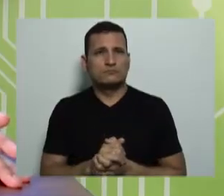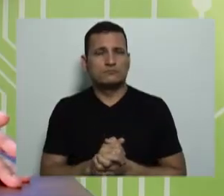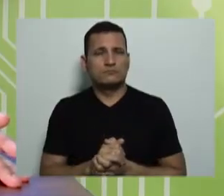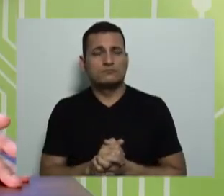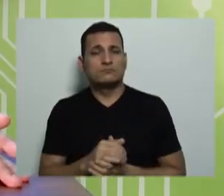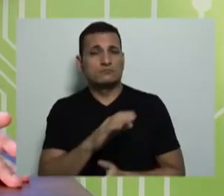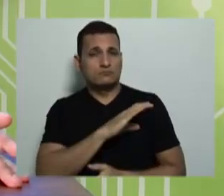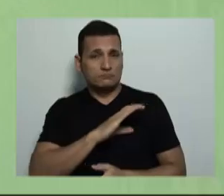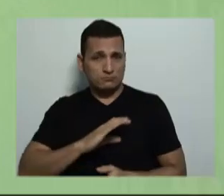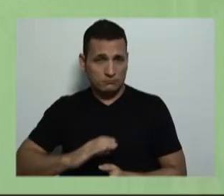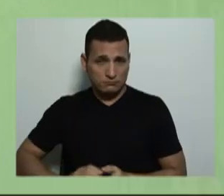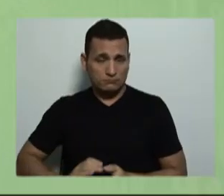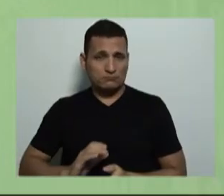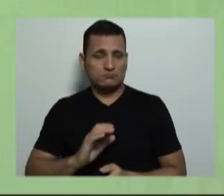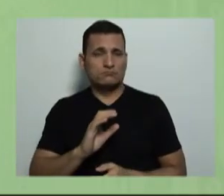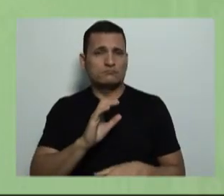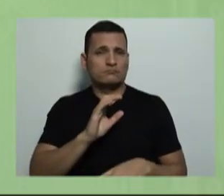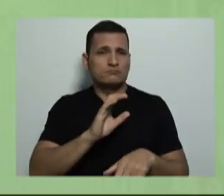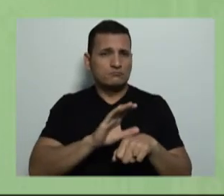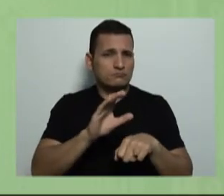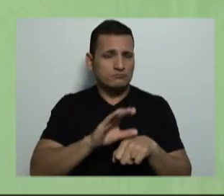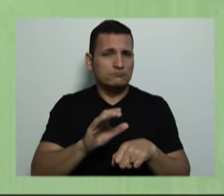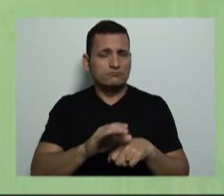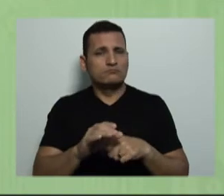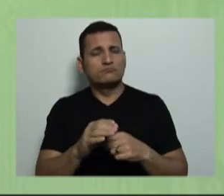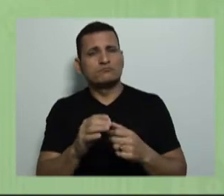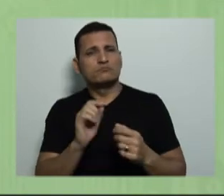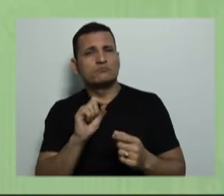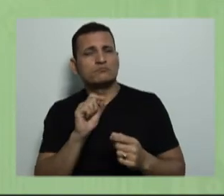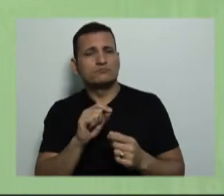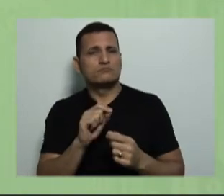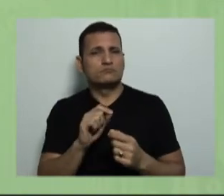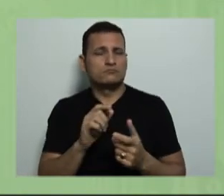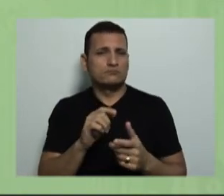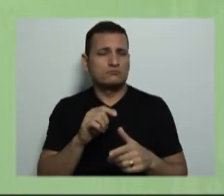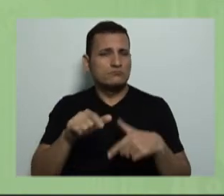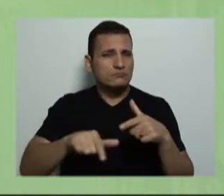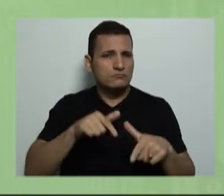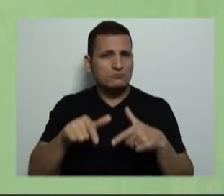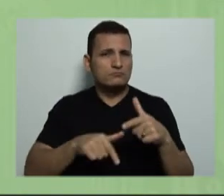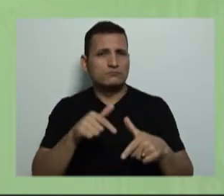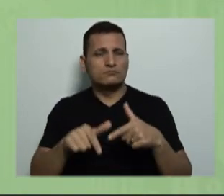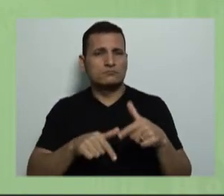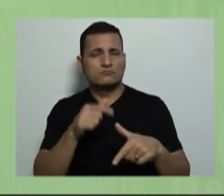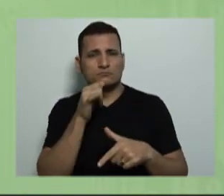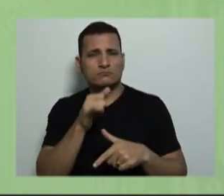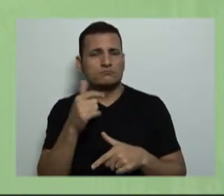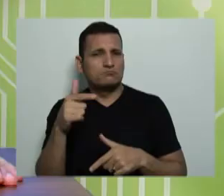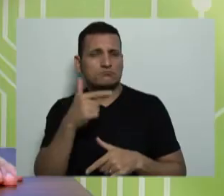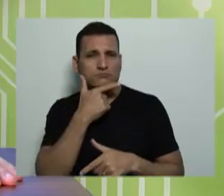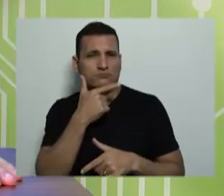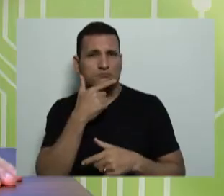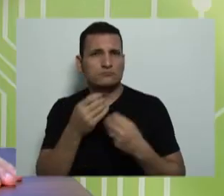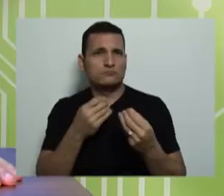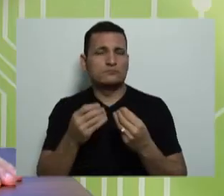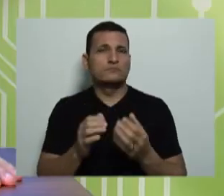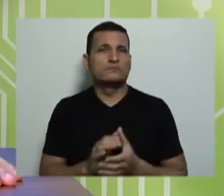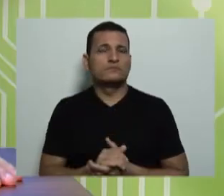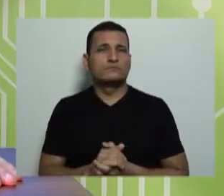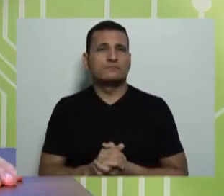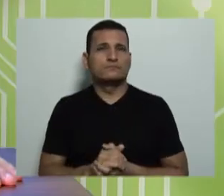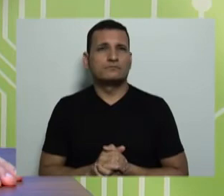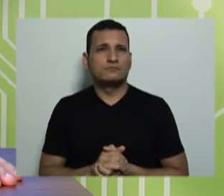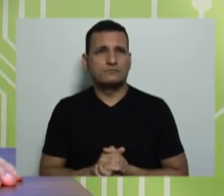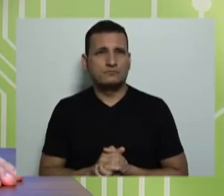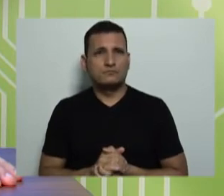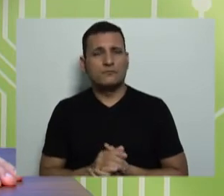com a coordenação de curso as atividades equiparadas ao estágio a serem realizadas na inexistência de vagas. E aqui, né, pessoal, vai entrar o